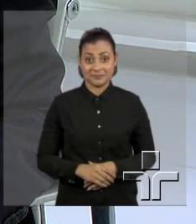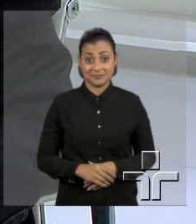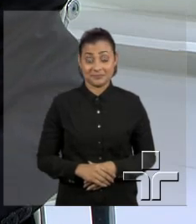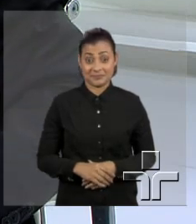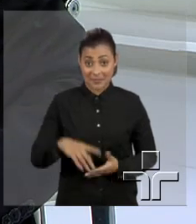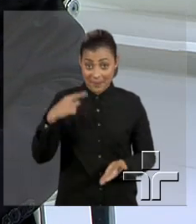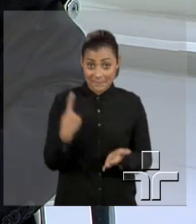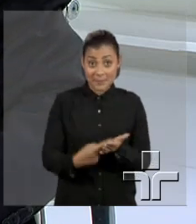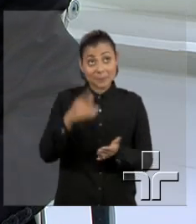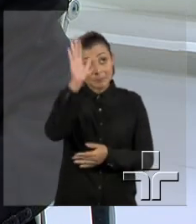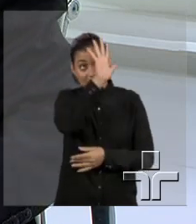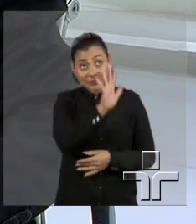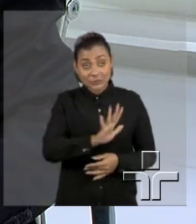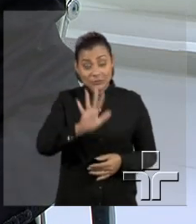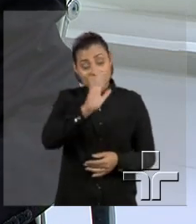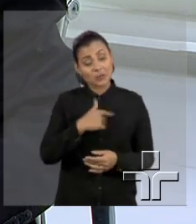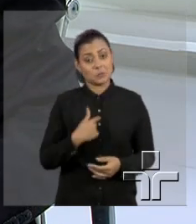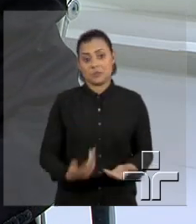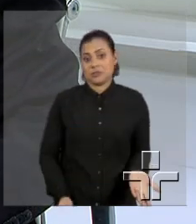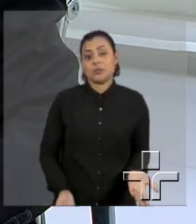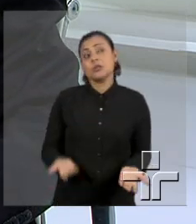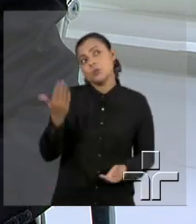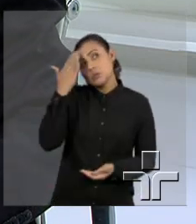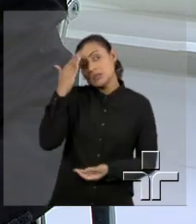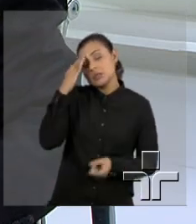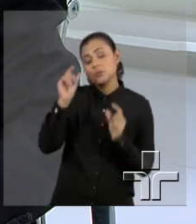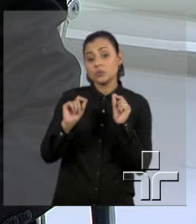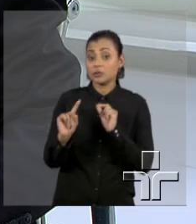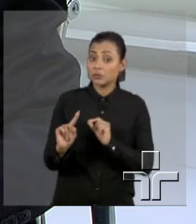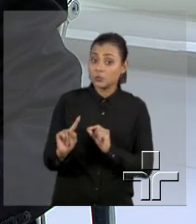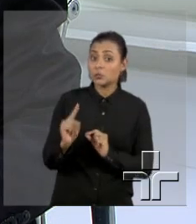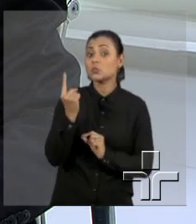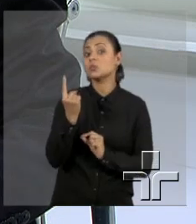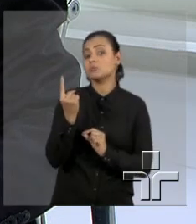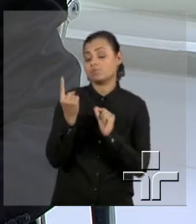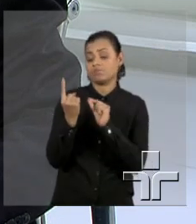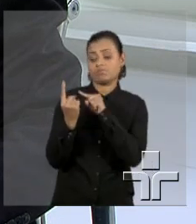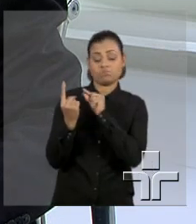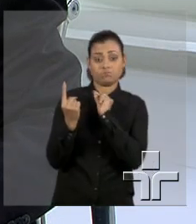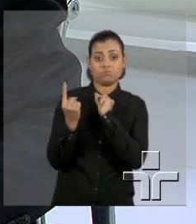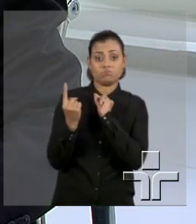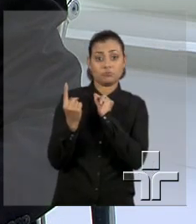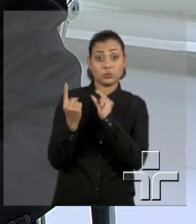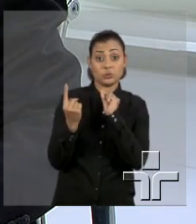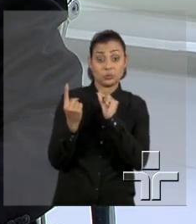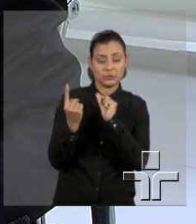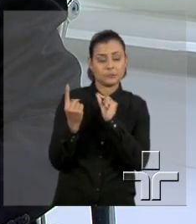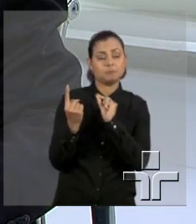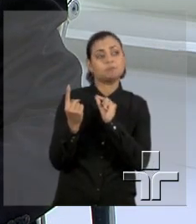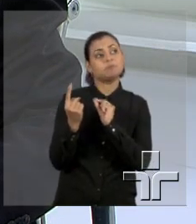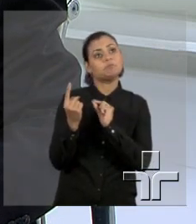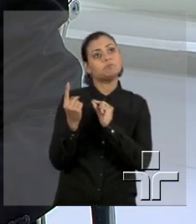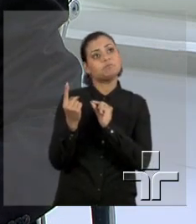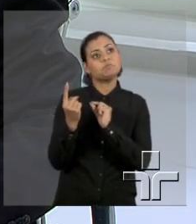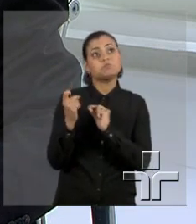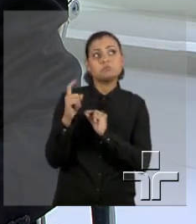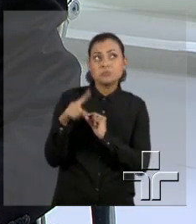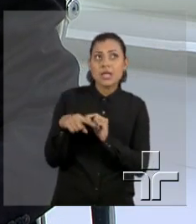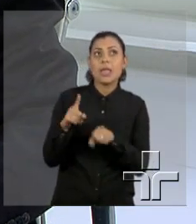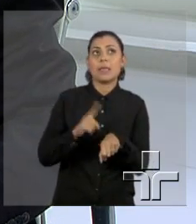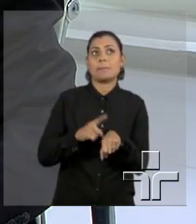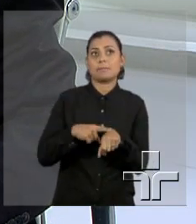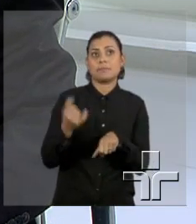pacto nacional, eu entendo que cabe que é cabível, é até imperioso neste